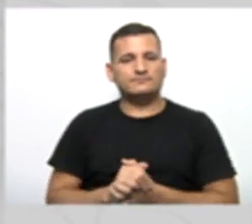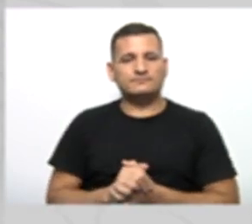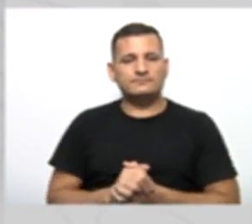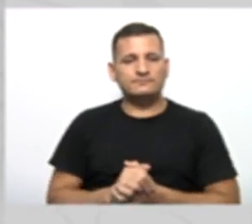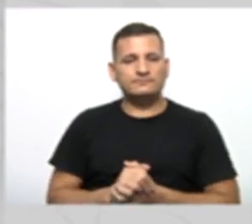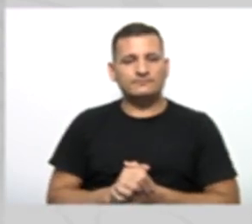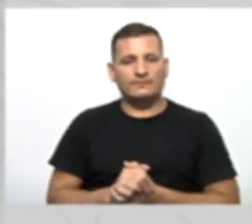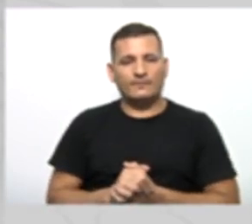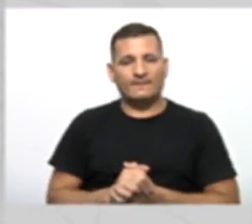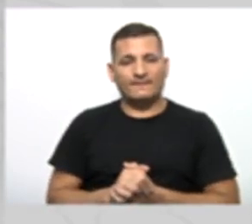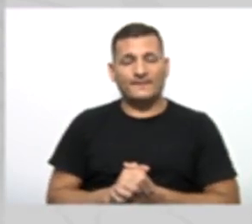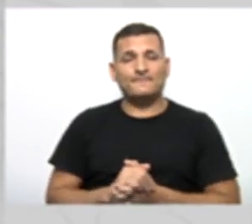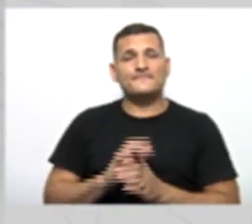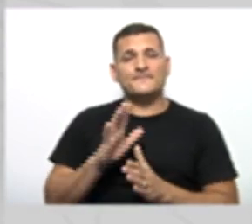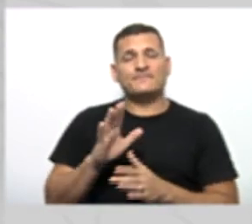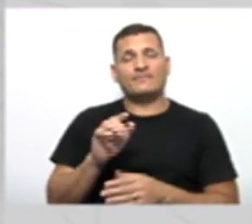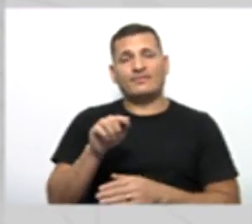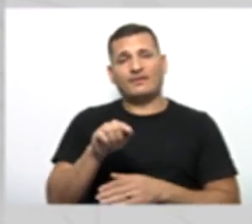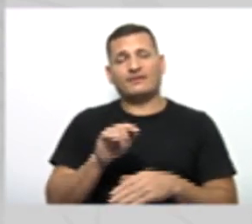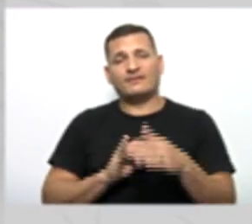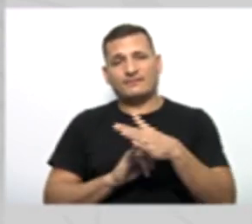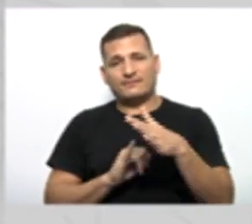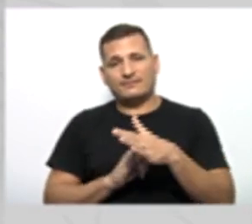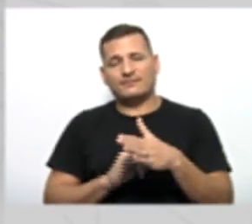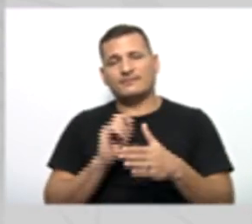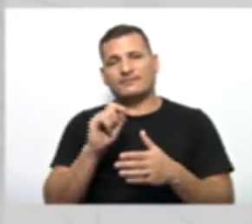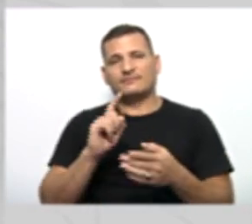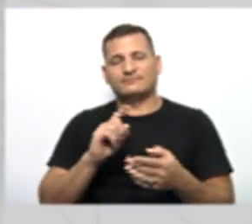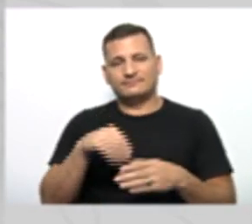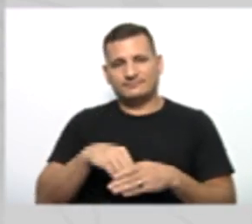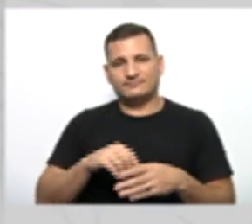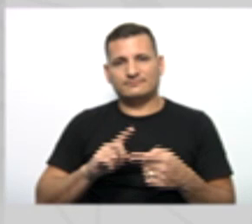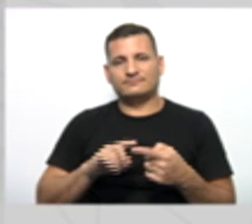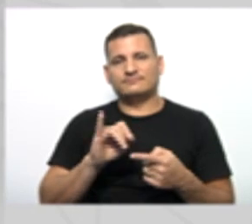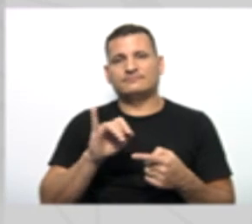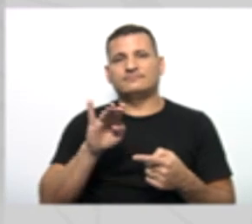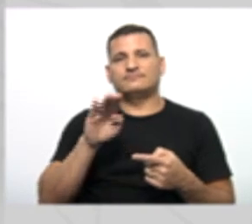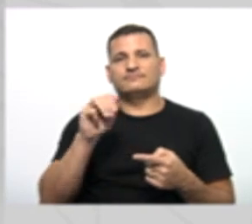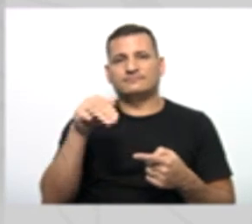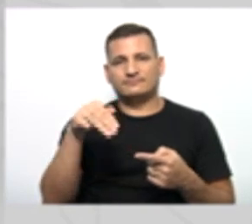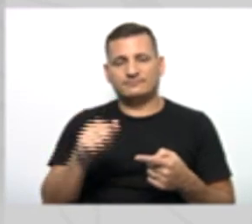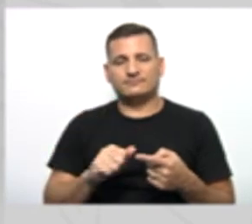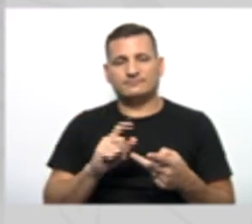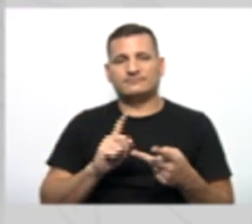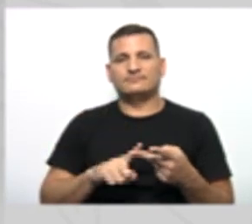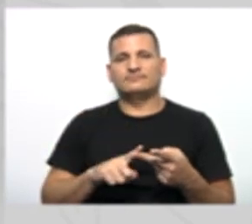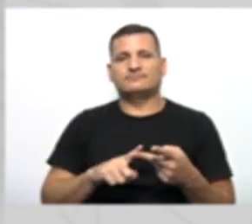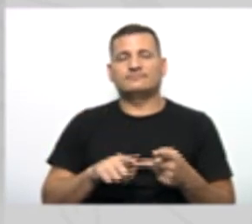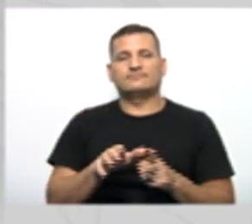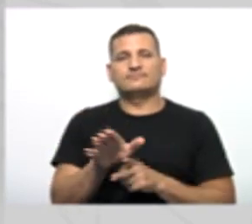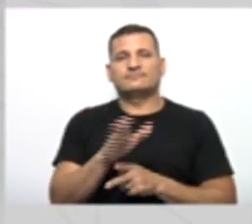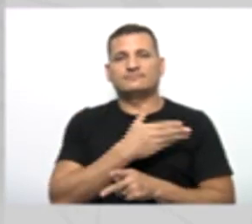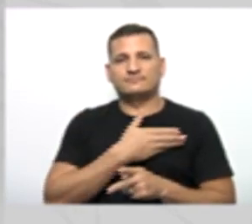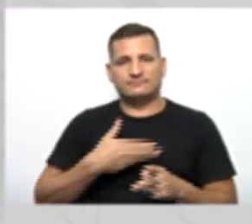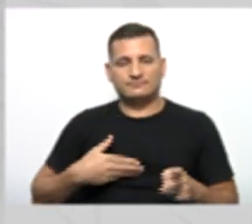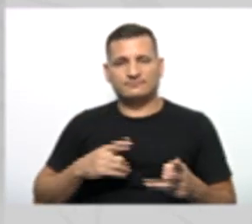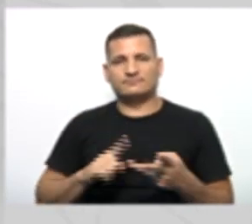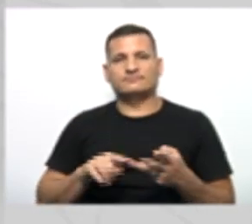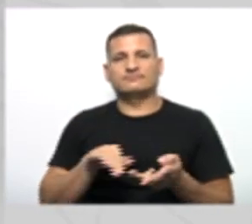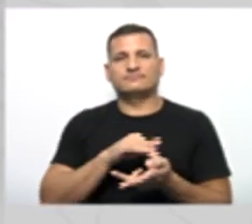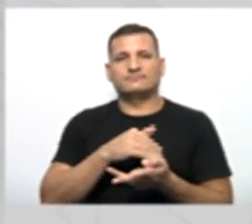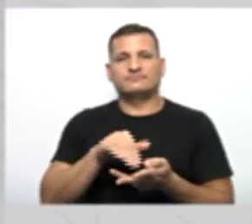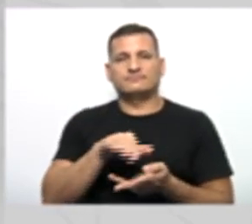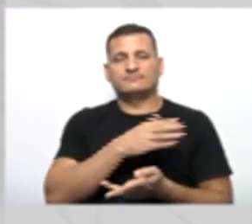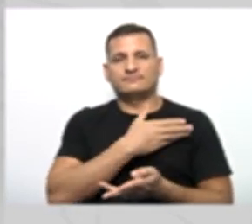Entre essas instituições estão o IBAMA, o Conselho de Governo, a Secretaria de